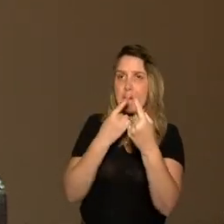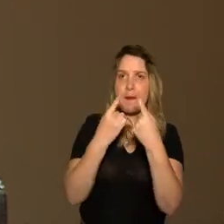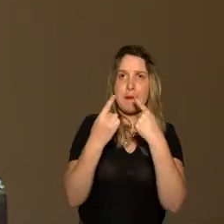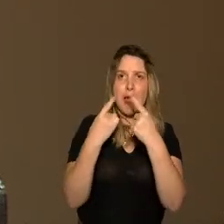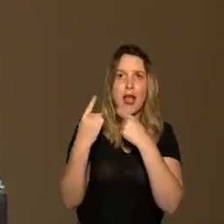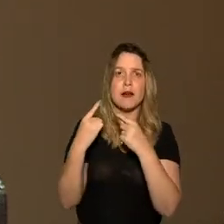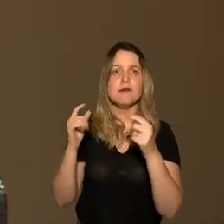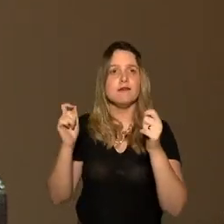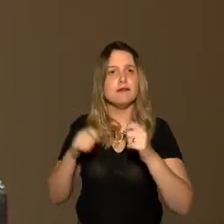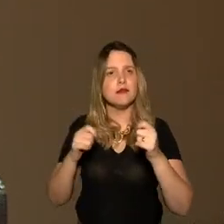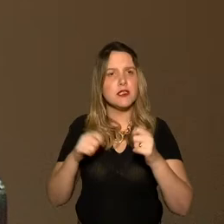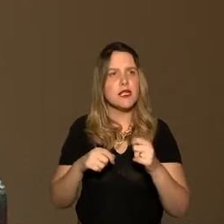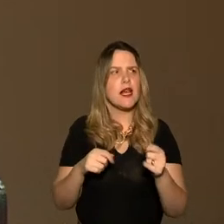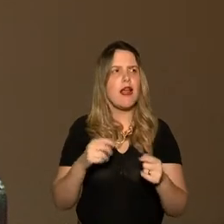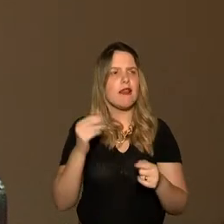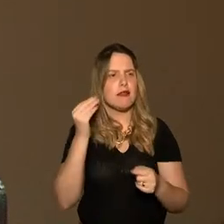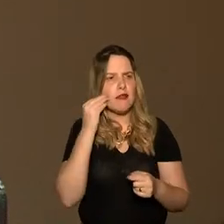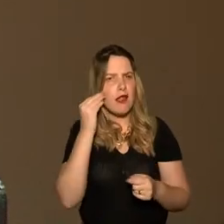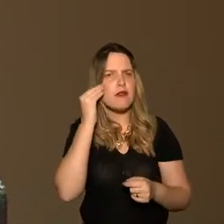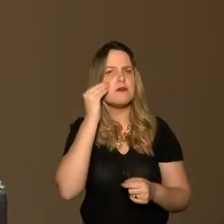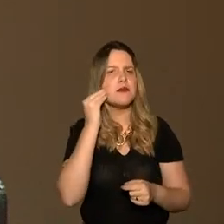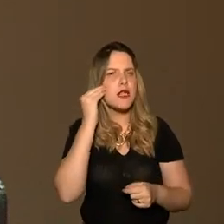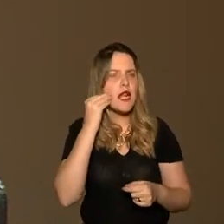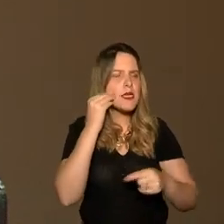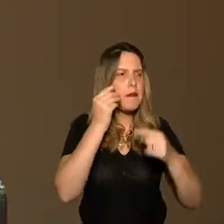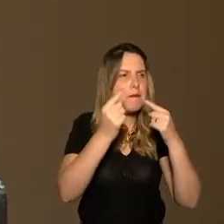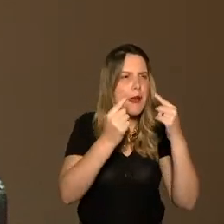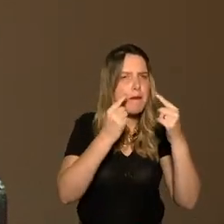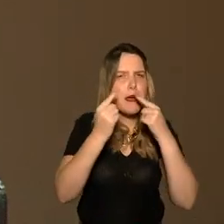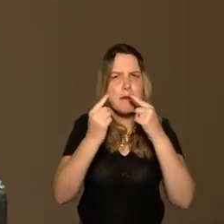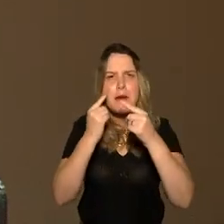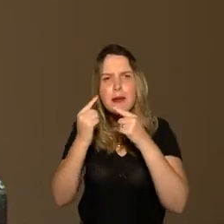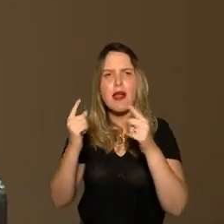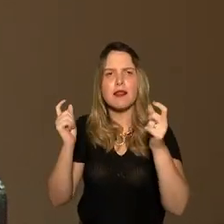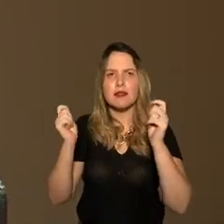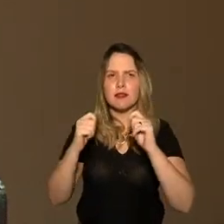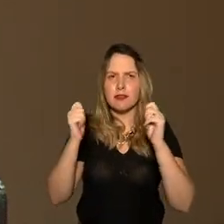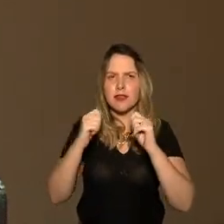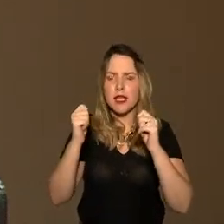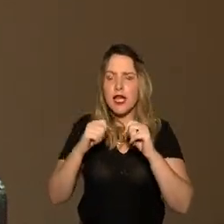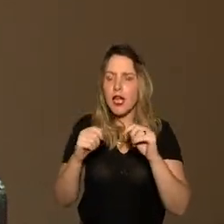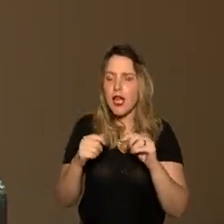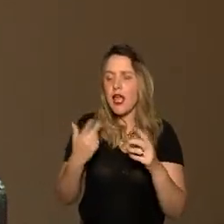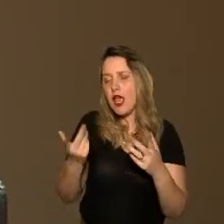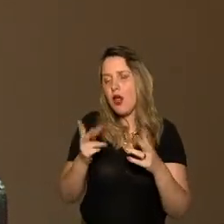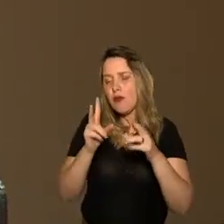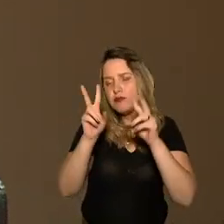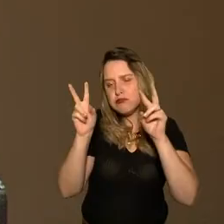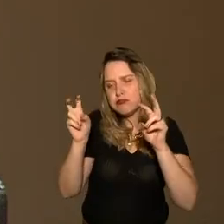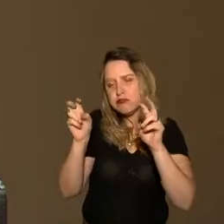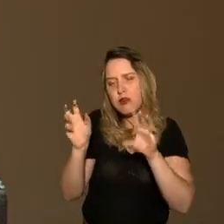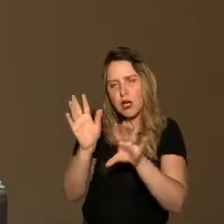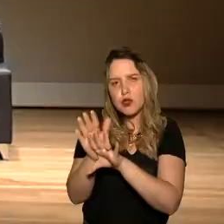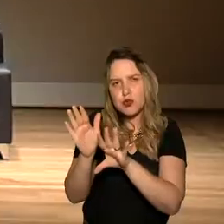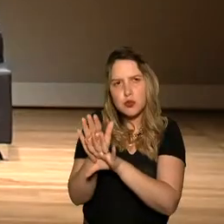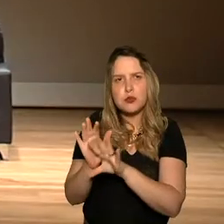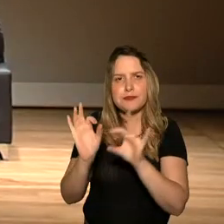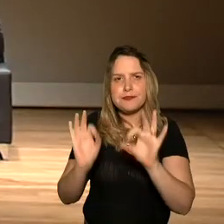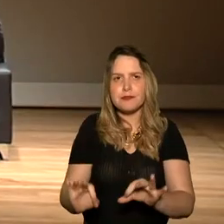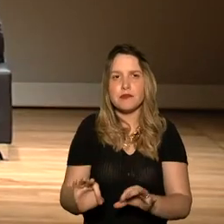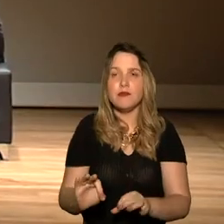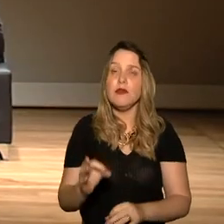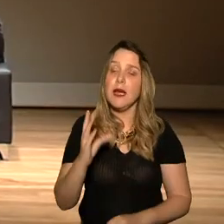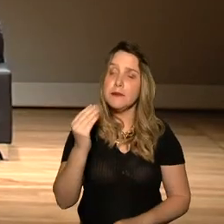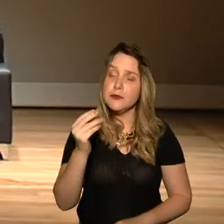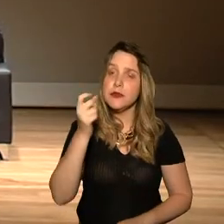entendeu sobre essa experiência de como as pessoas tinham sido afetadas vamos chamar assim por aquela obra e era